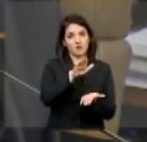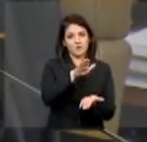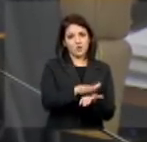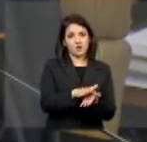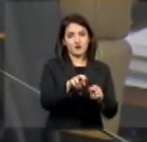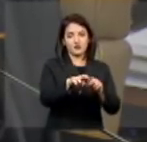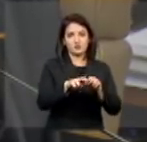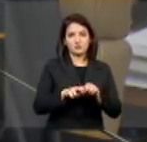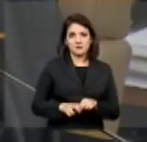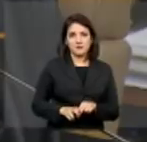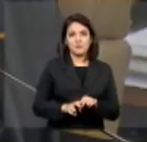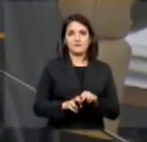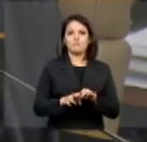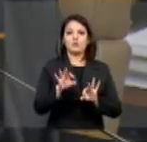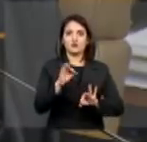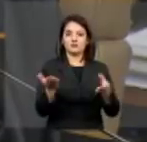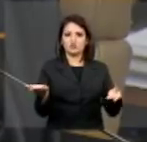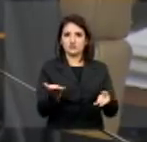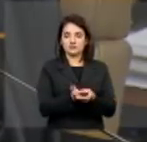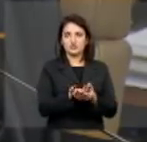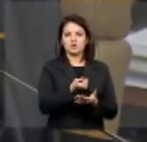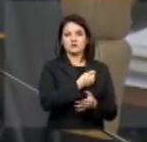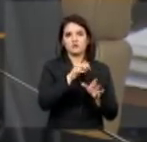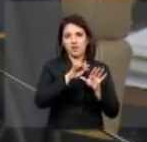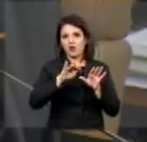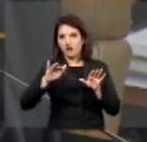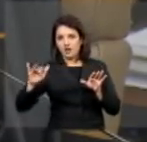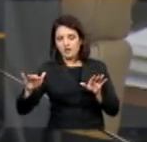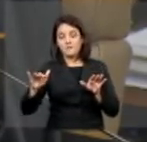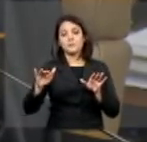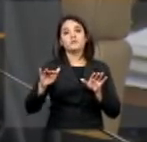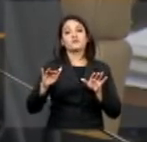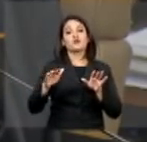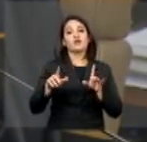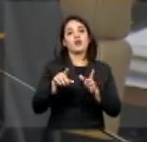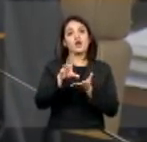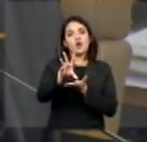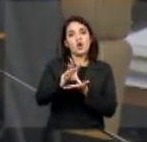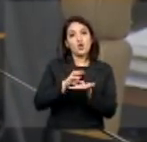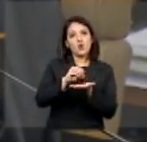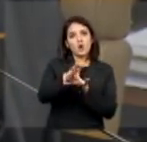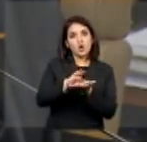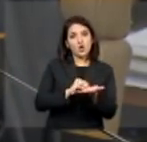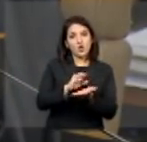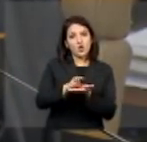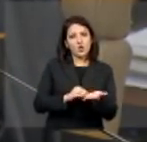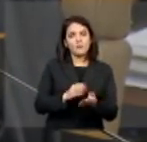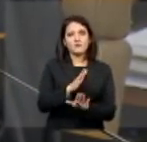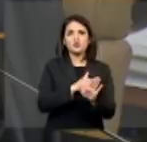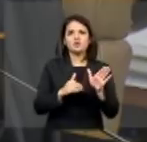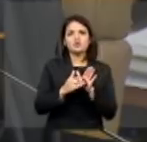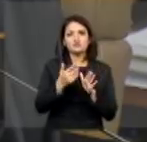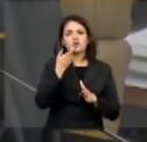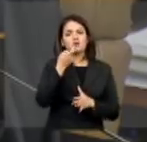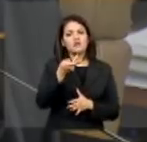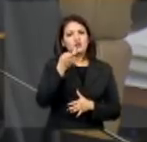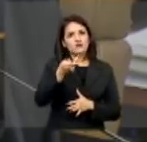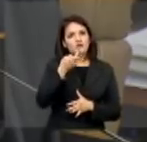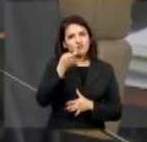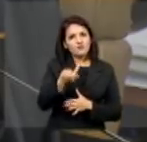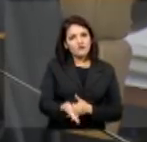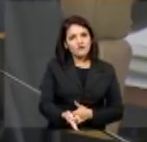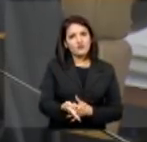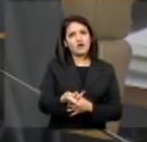número quilométrico que está aqui no voto cópia dos depoimentos por eles prestados num acordo instrui a